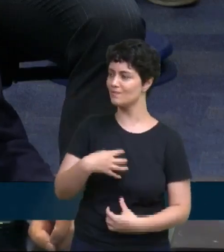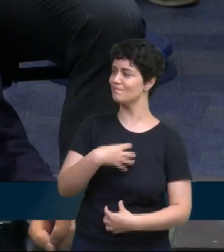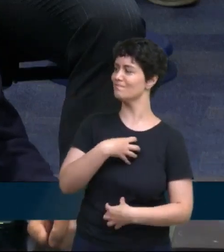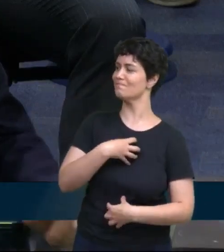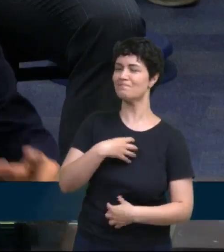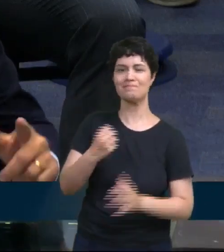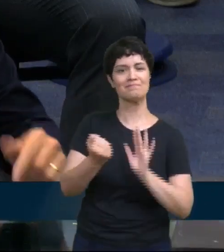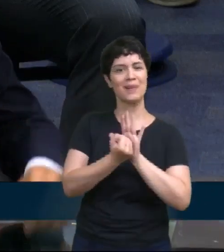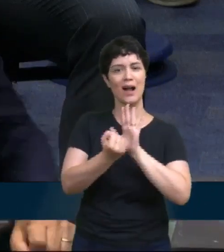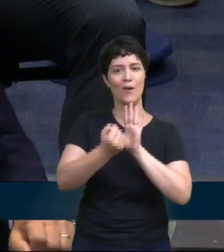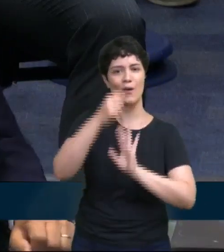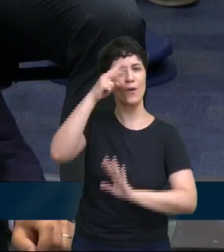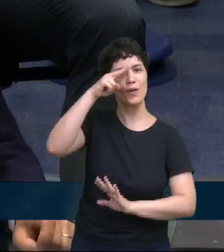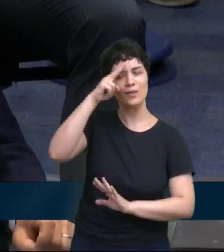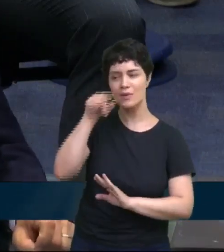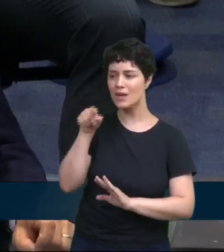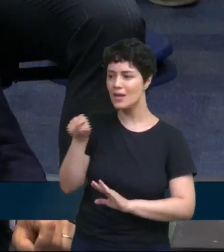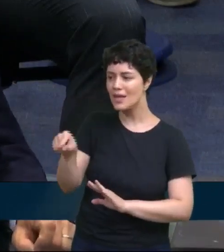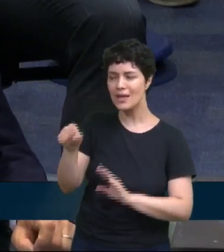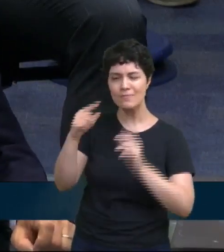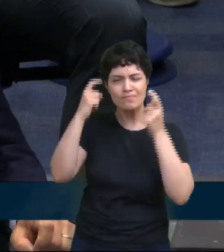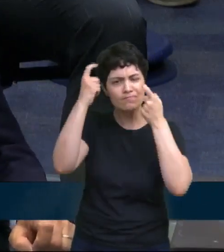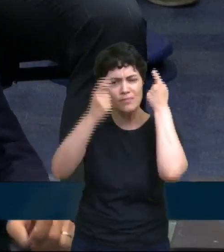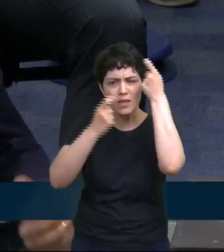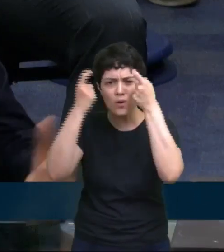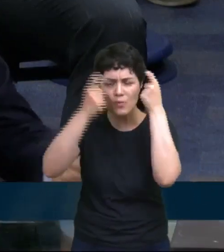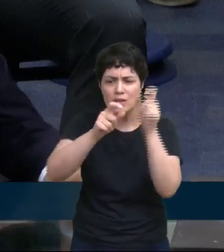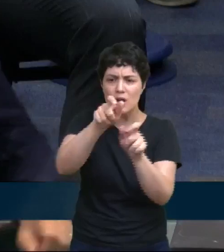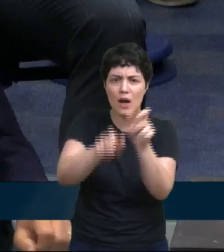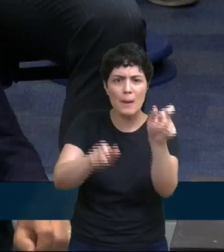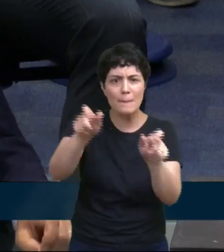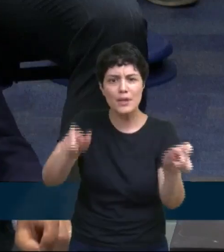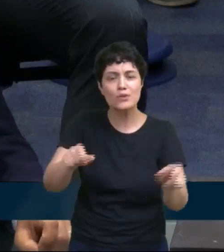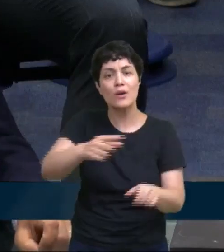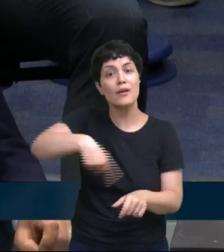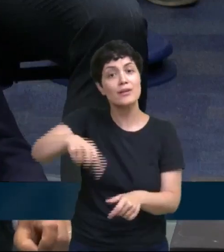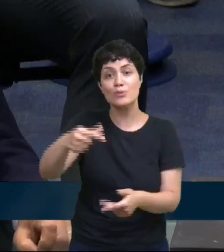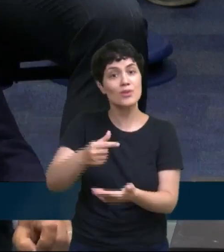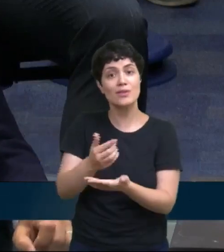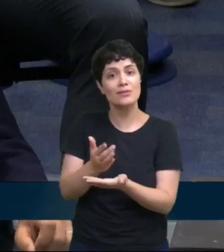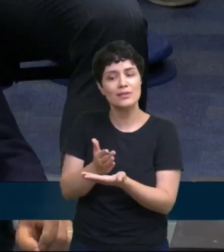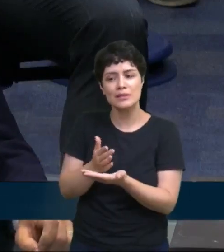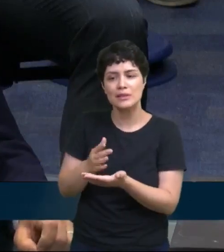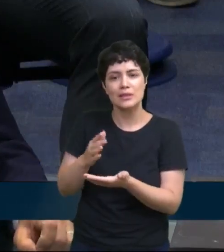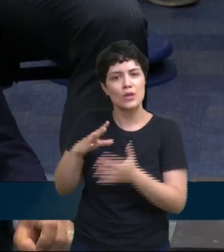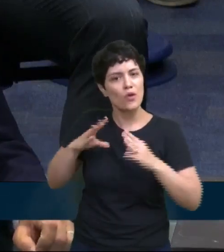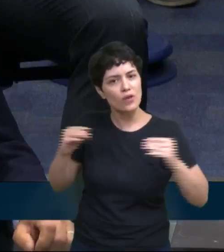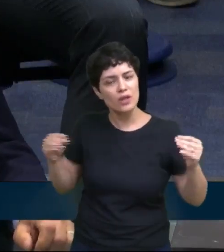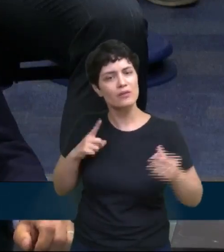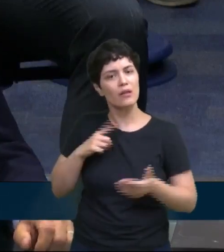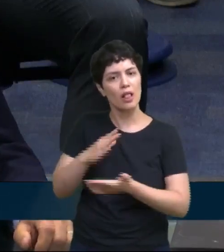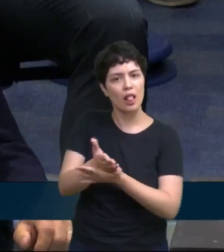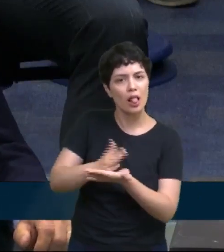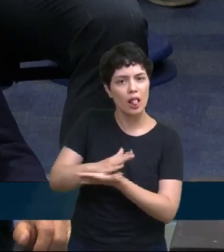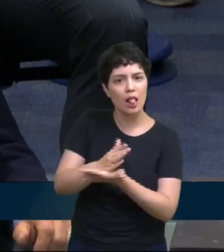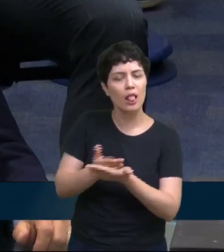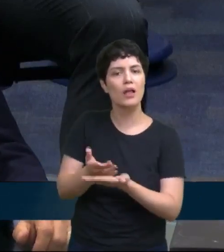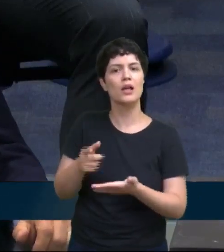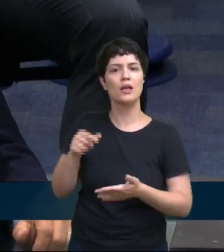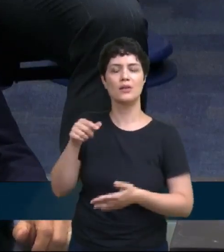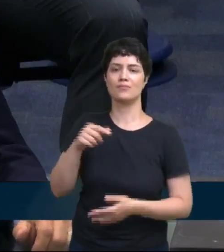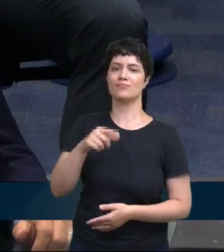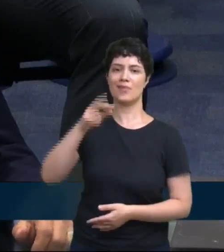Carmo, da preocupação dele com as pessoas que estavam desconfortáveis naquela situação. Então,